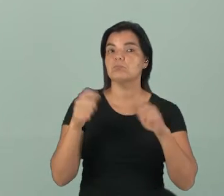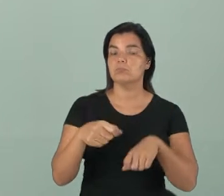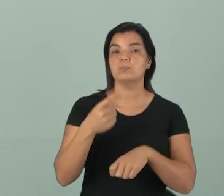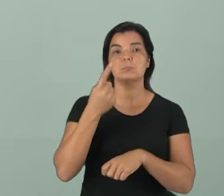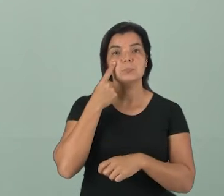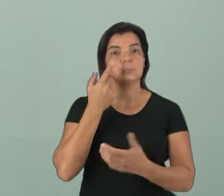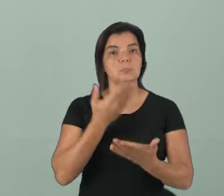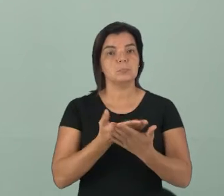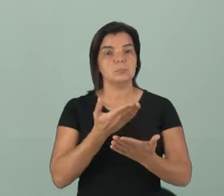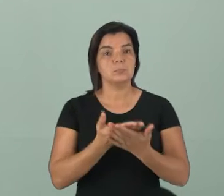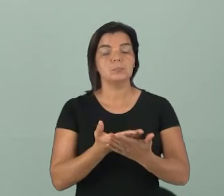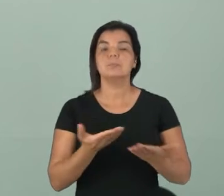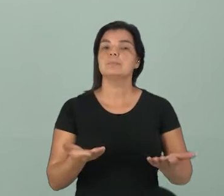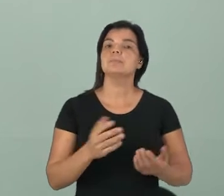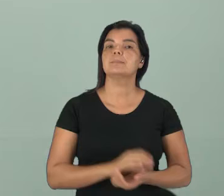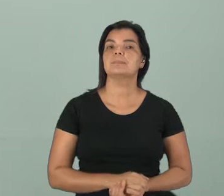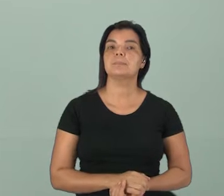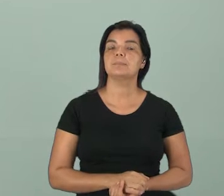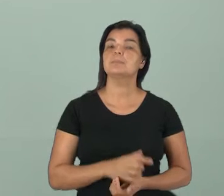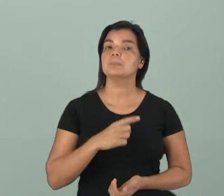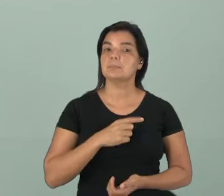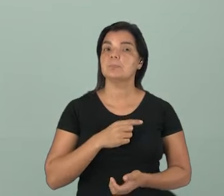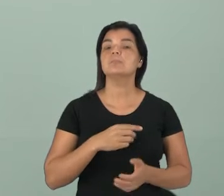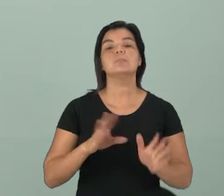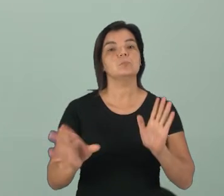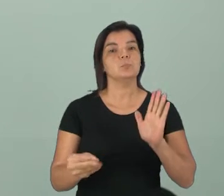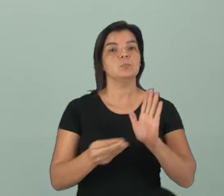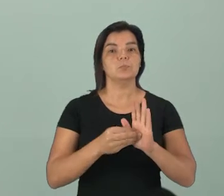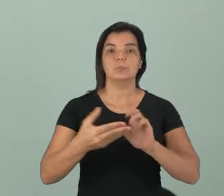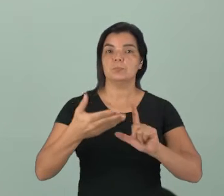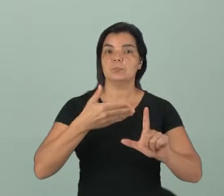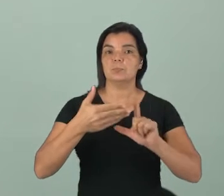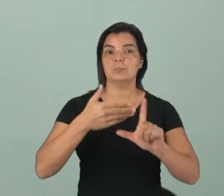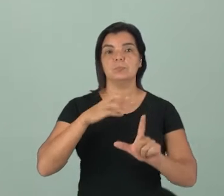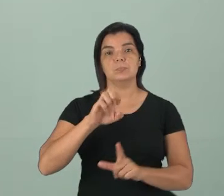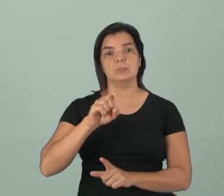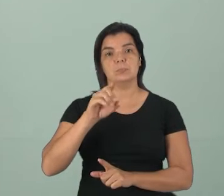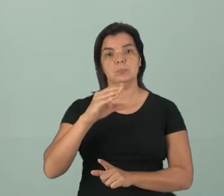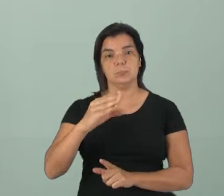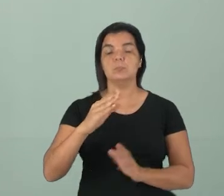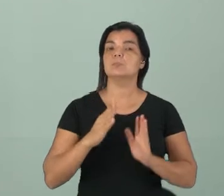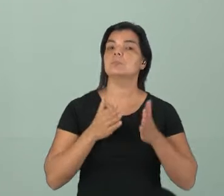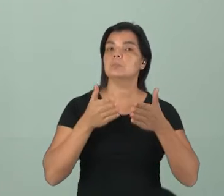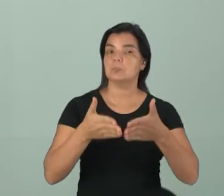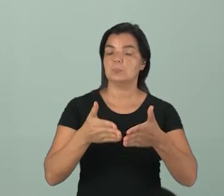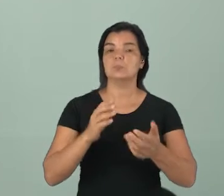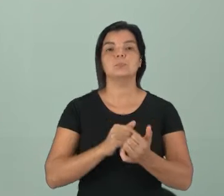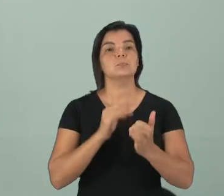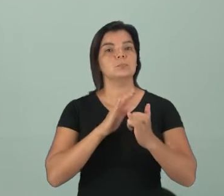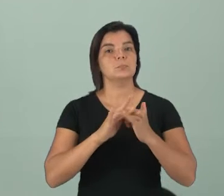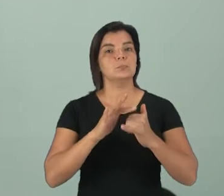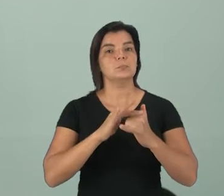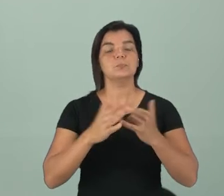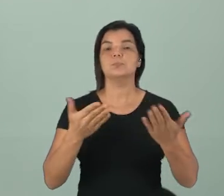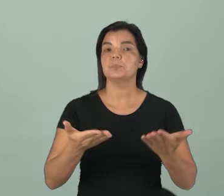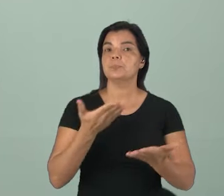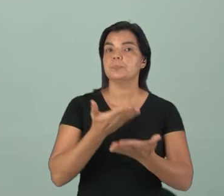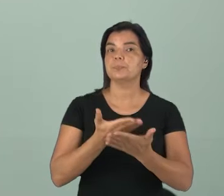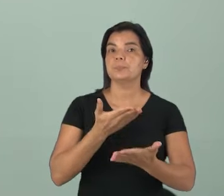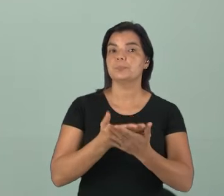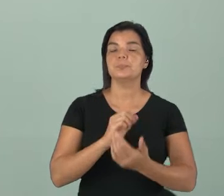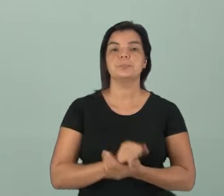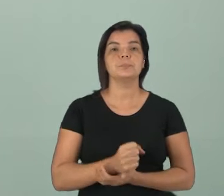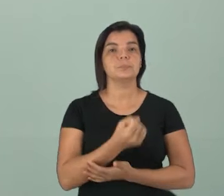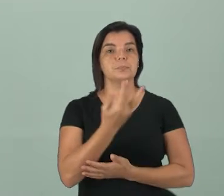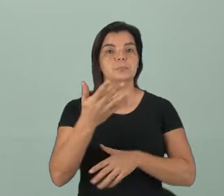disponibilidade para estudar nesse horário, essas aulas vão estar disponíveis na plataforma Eduque, né? Que vai direcionar você para um canal no YouTube. Hoje nossa aula é